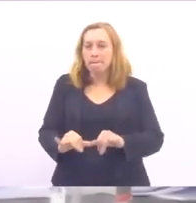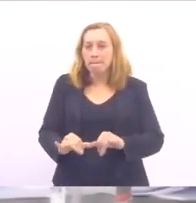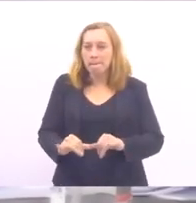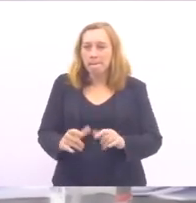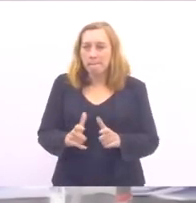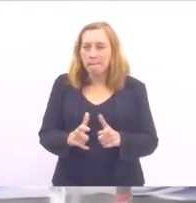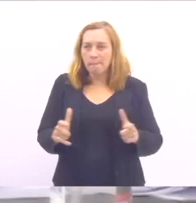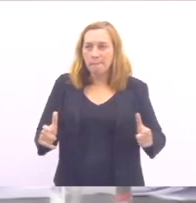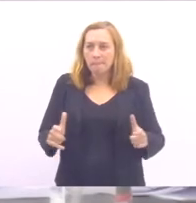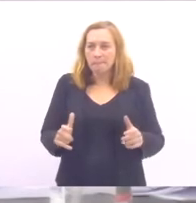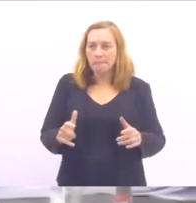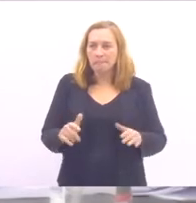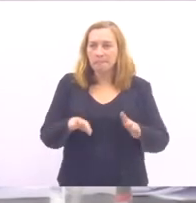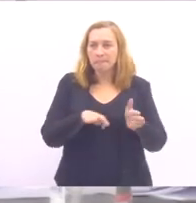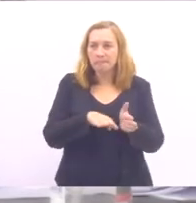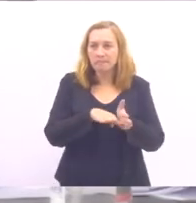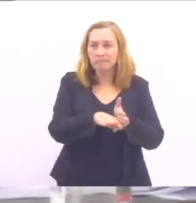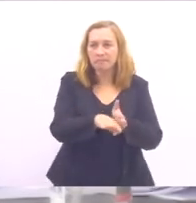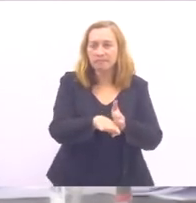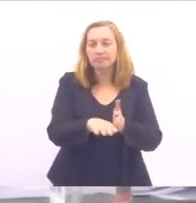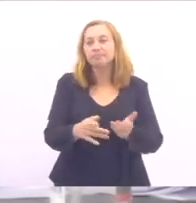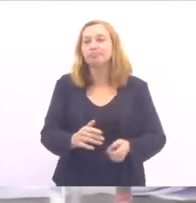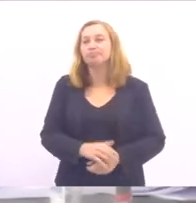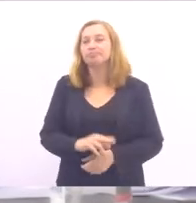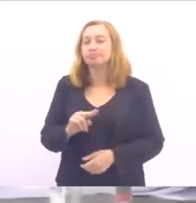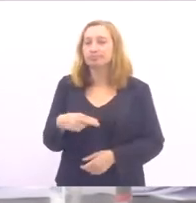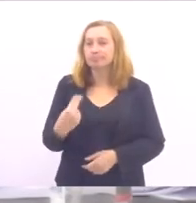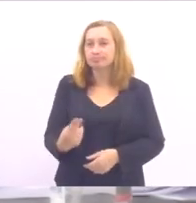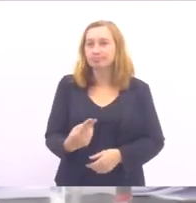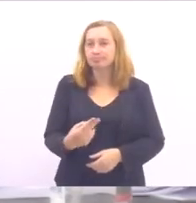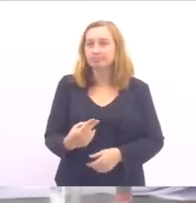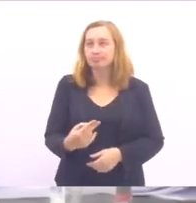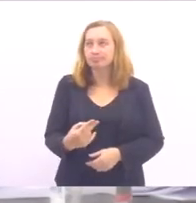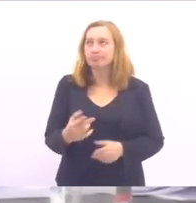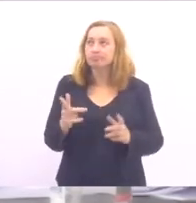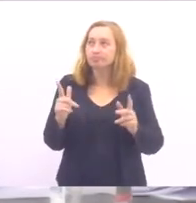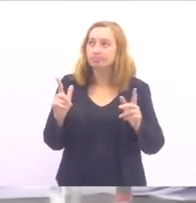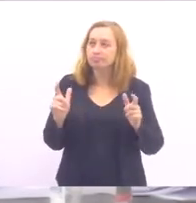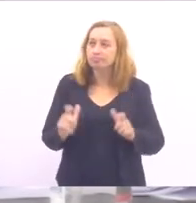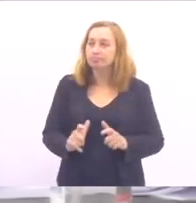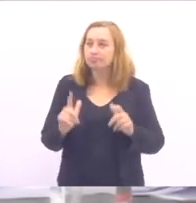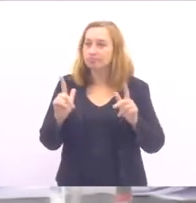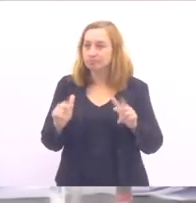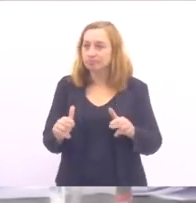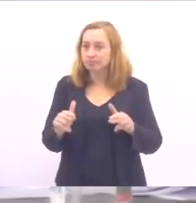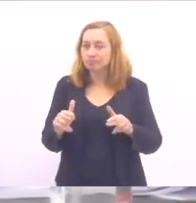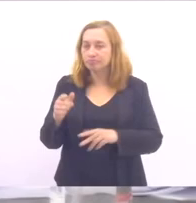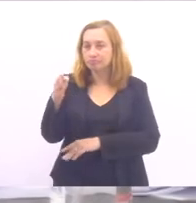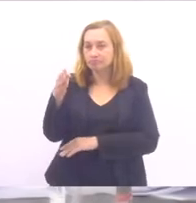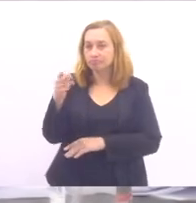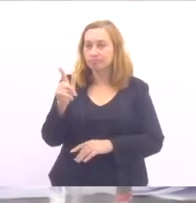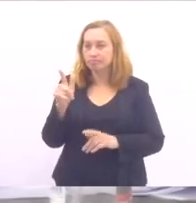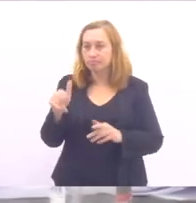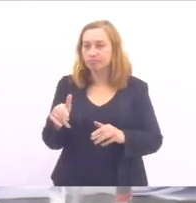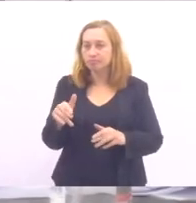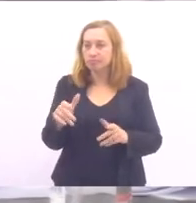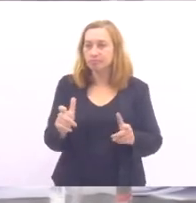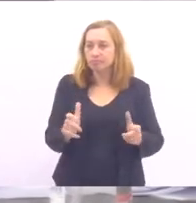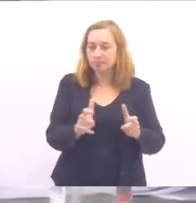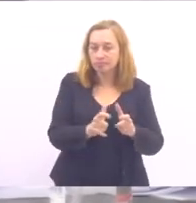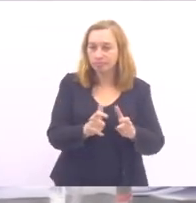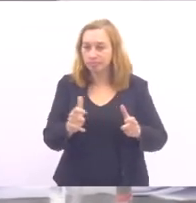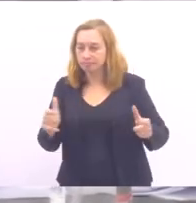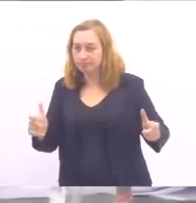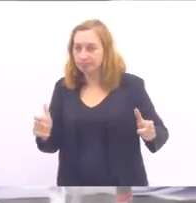grandes, fazer no estacionamento, ou então, se tivesse numa mesma região, supermercado, a mesma bandeira, um grande e um pequeno,